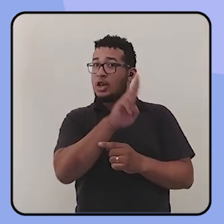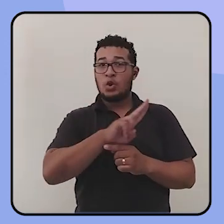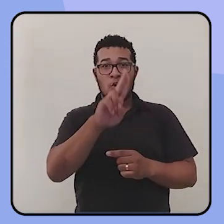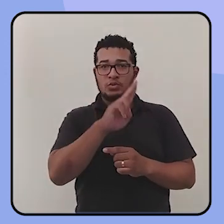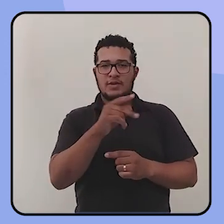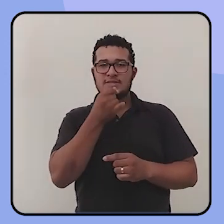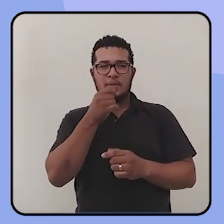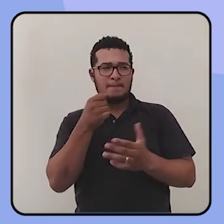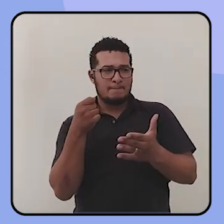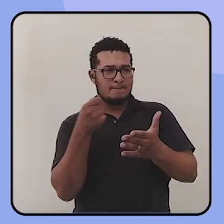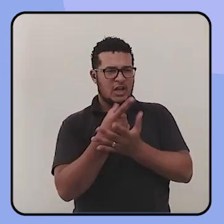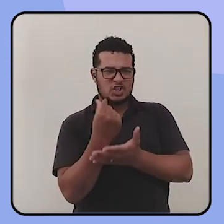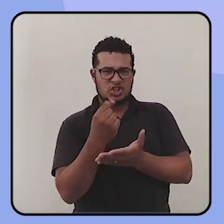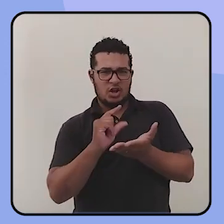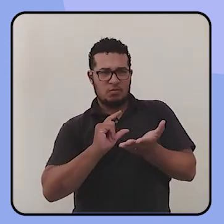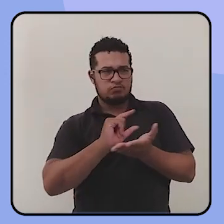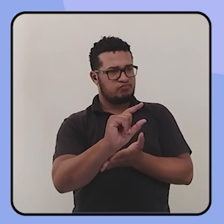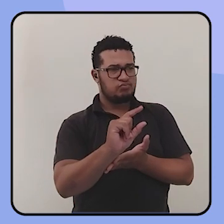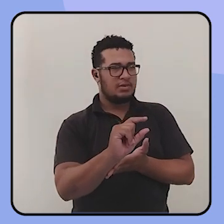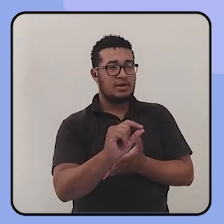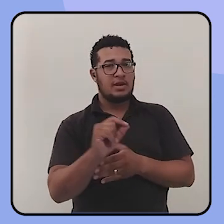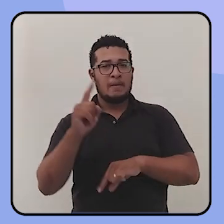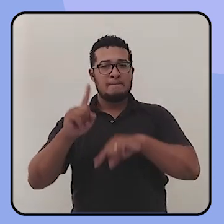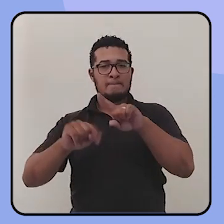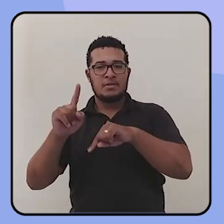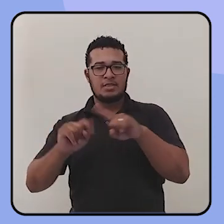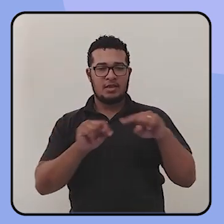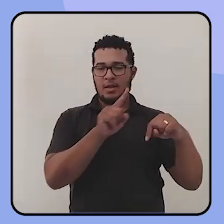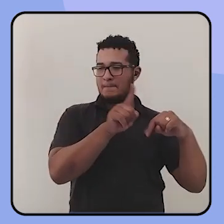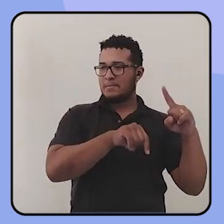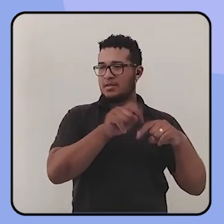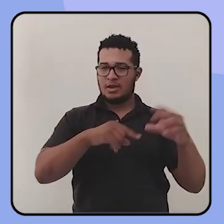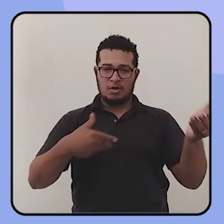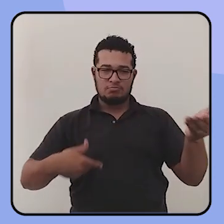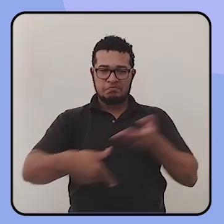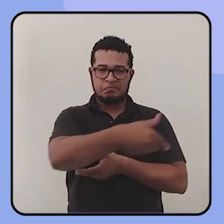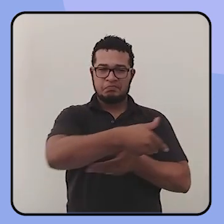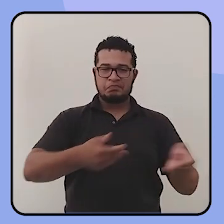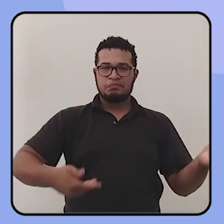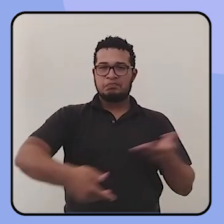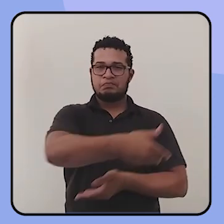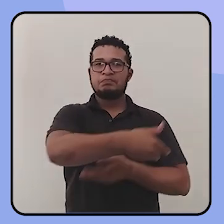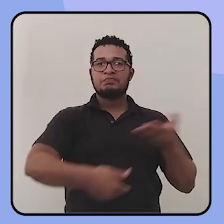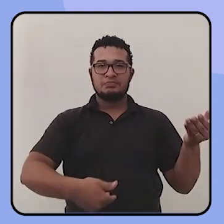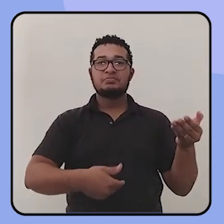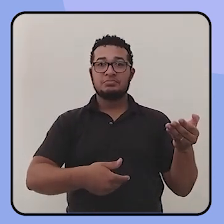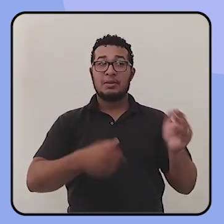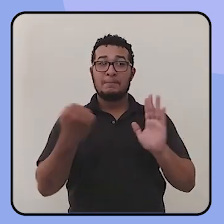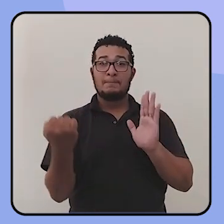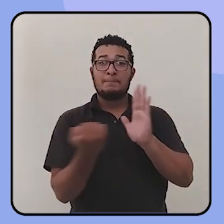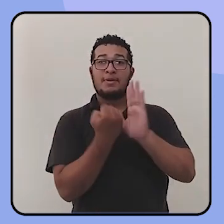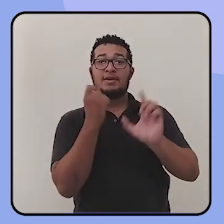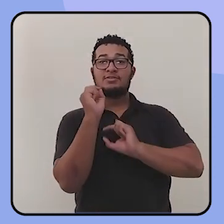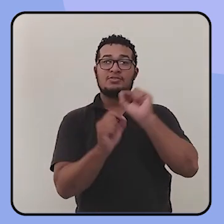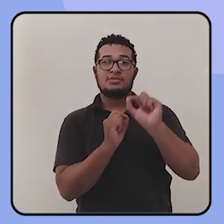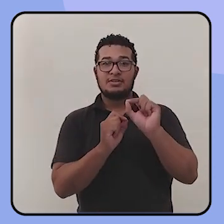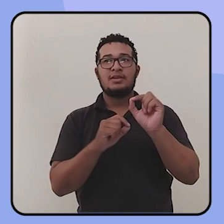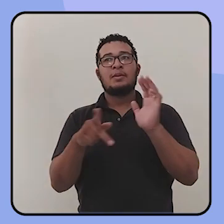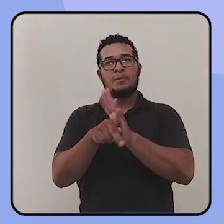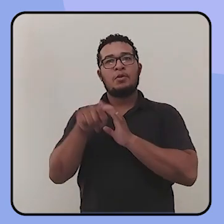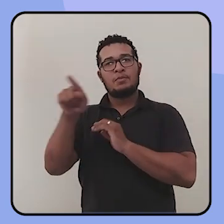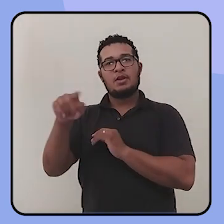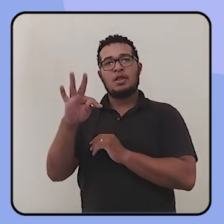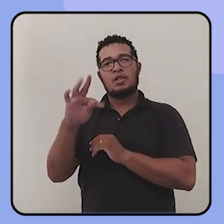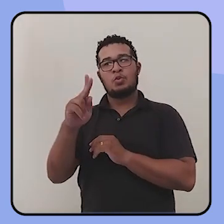a moeda. Isto, né, eram marcas dos povos tupi-guarani que habitavam o estado da